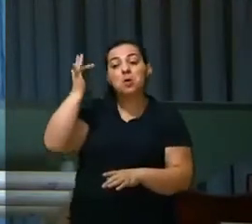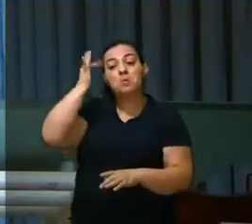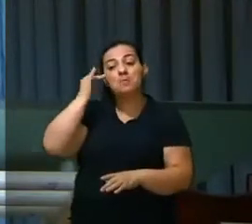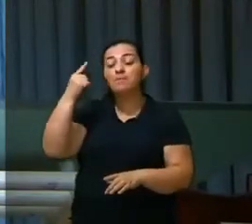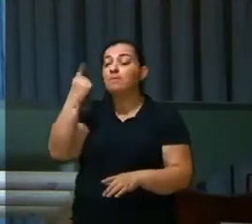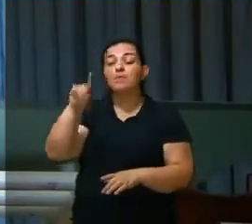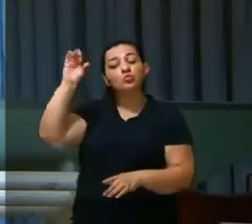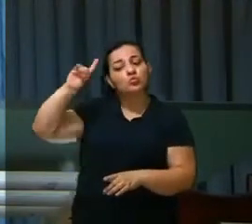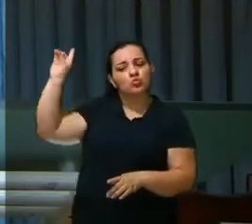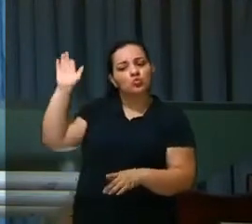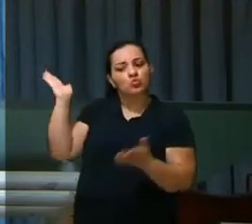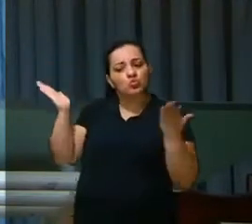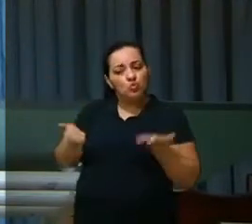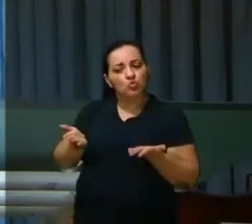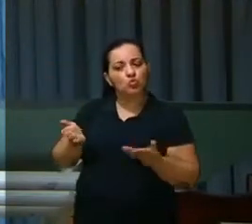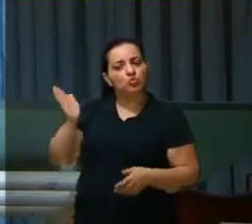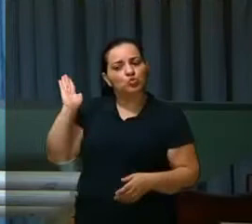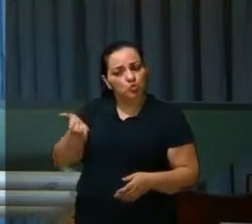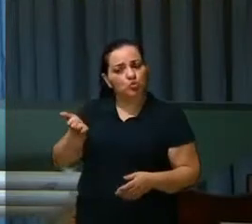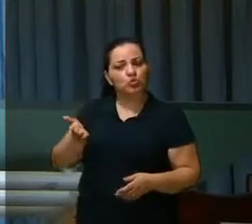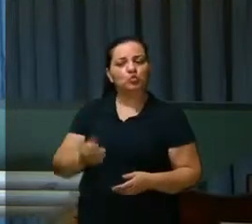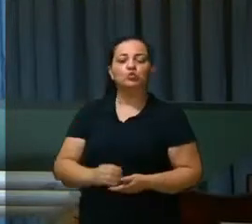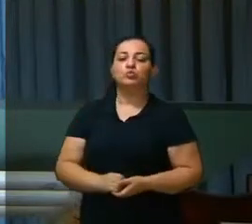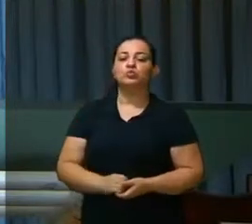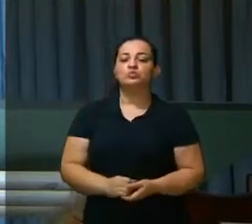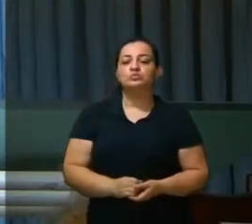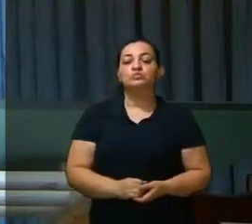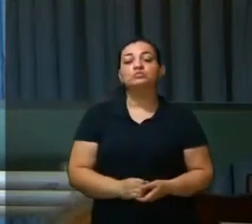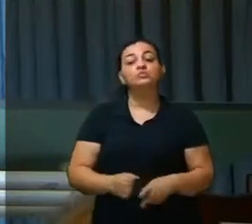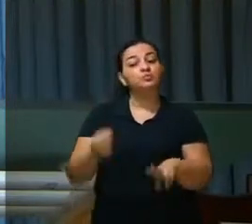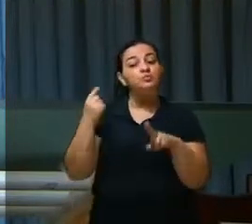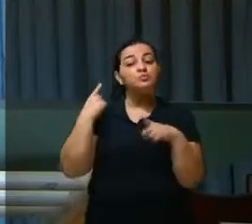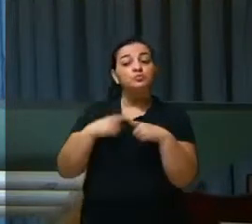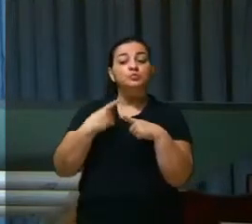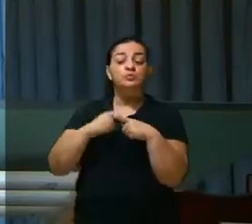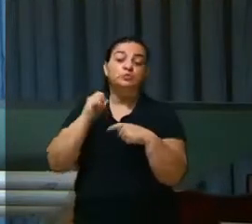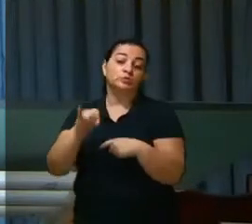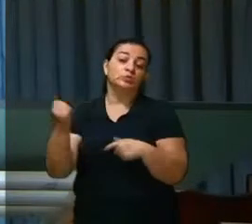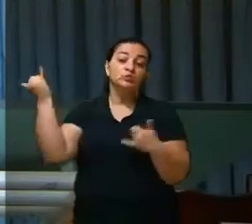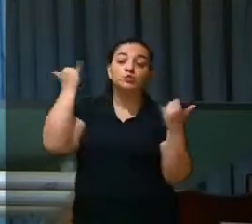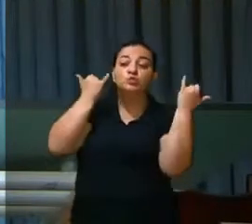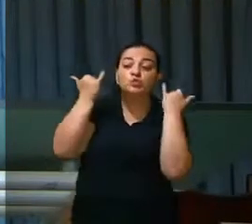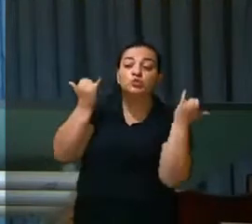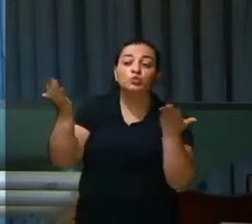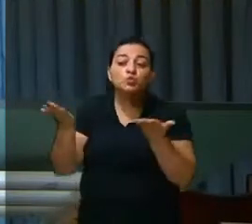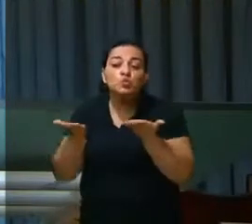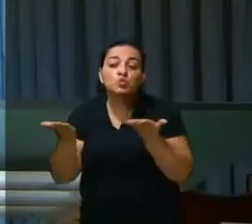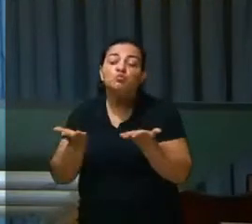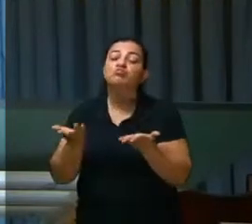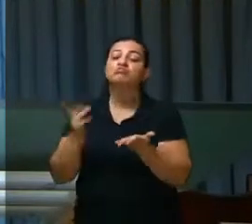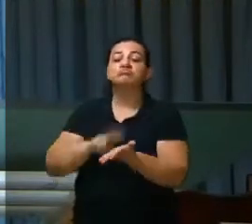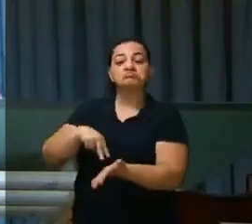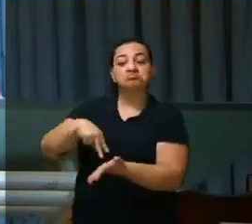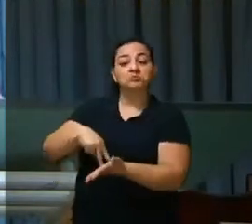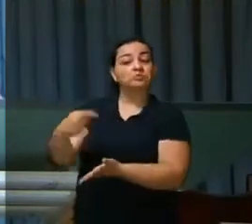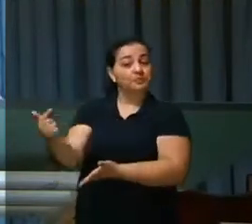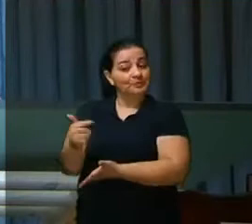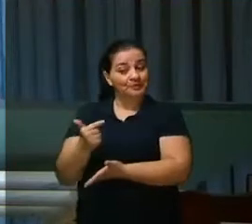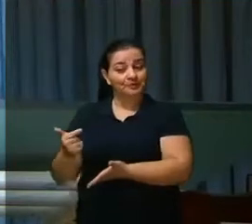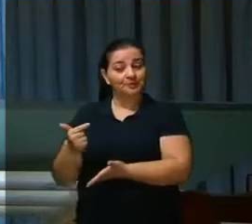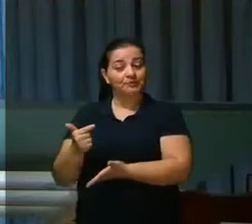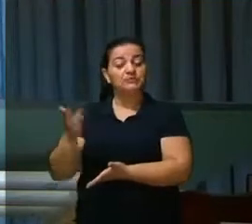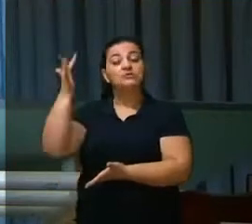amanhã Deus é já Deus é já porque se eu ouço hoje não tomo posição